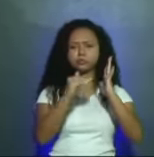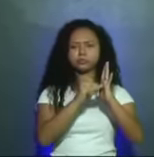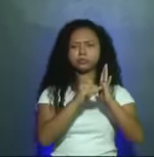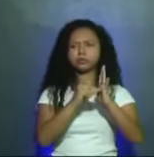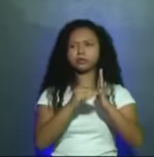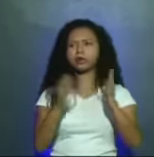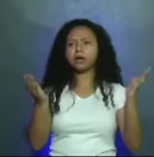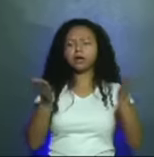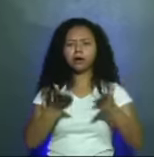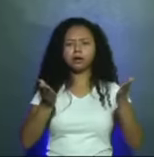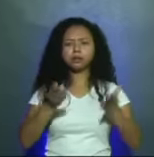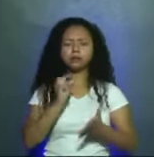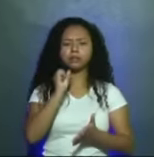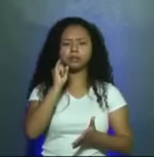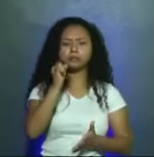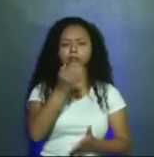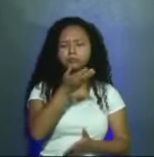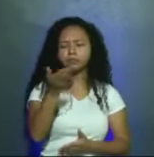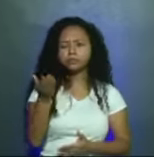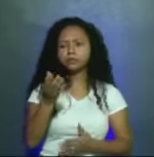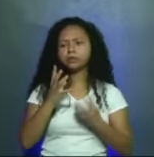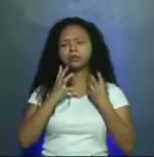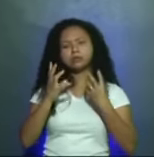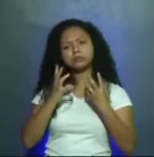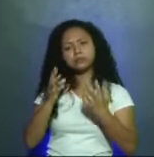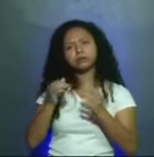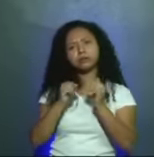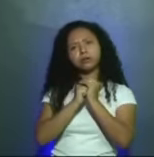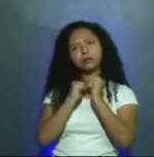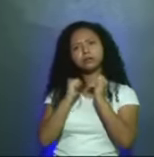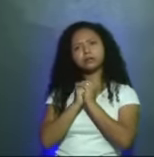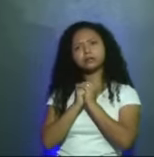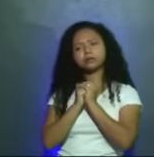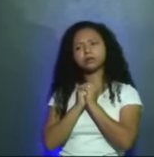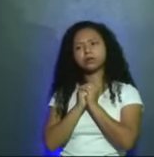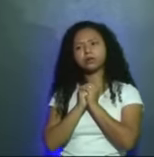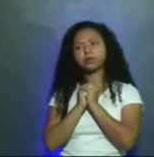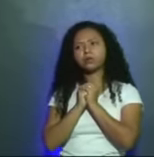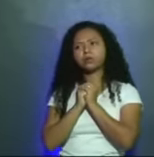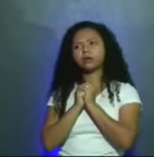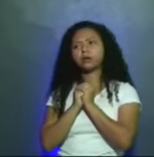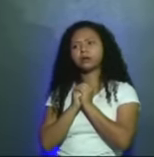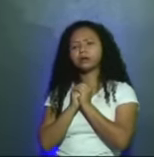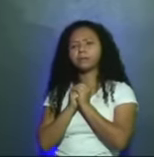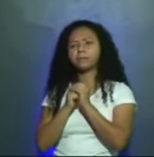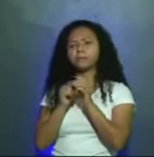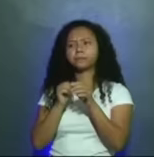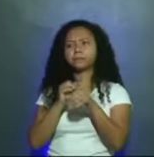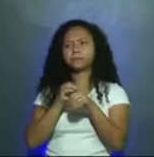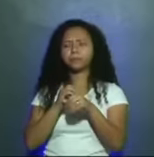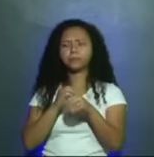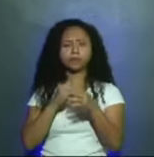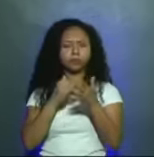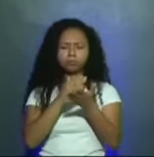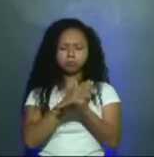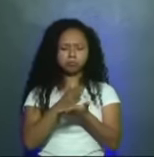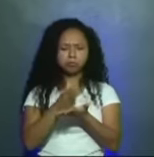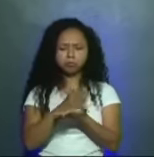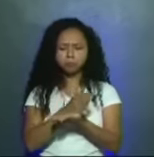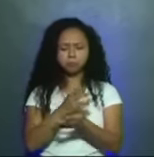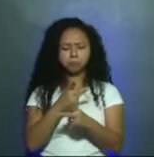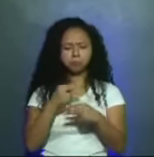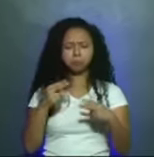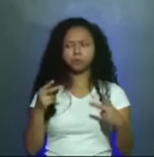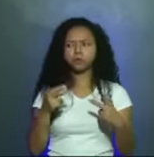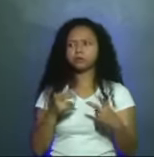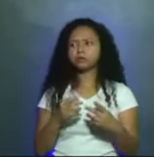uma oração, eu quero te convidar, todos que querem uma oração pela alguma coisa, qualquer coisa que você está